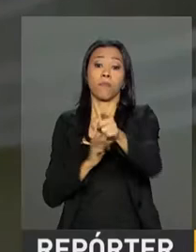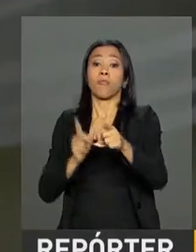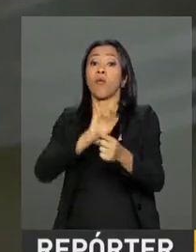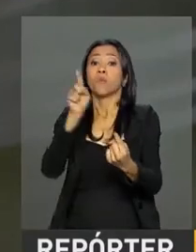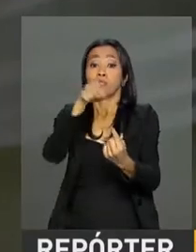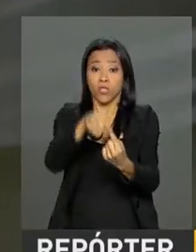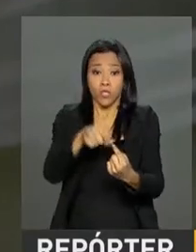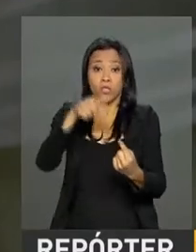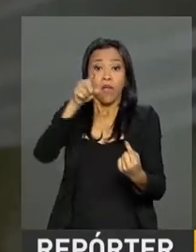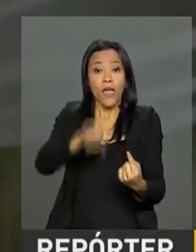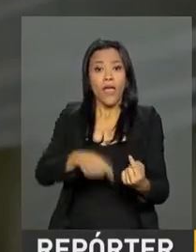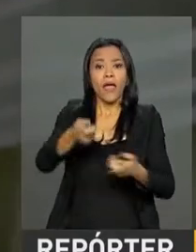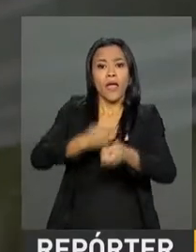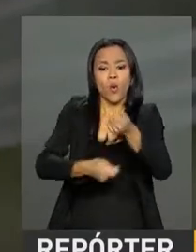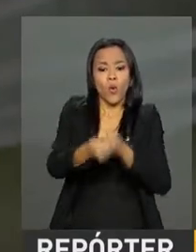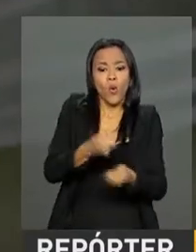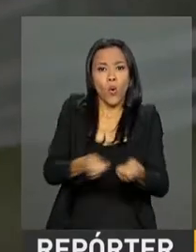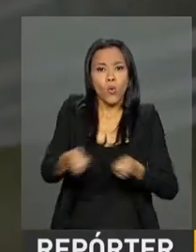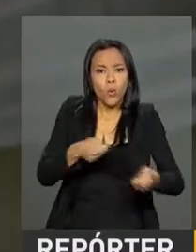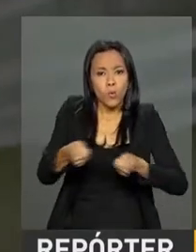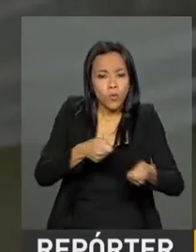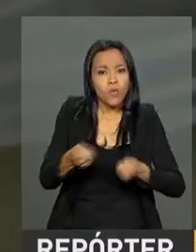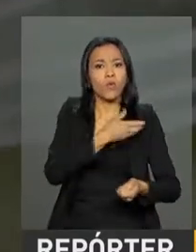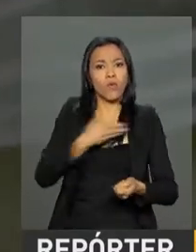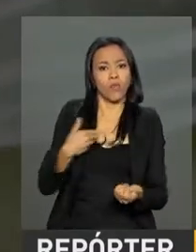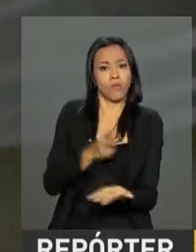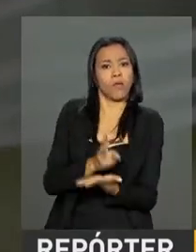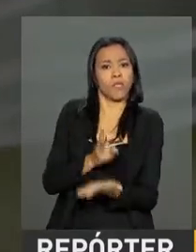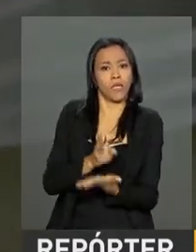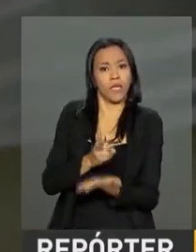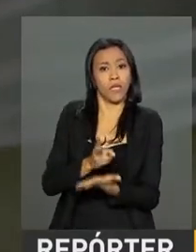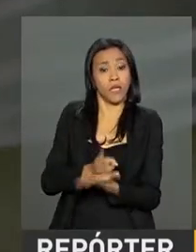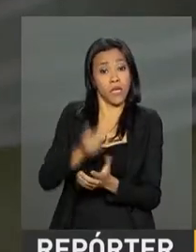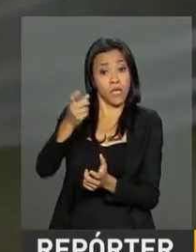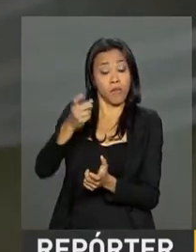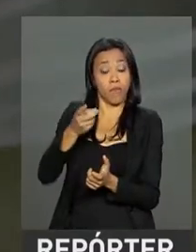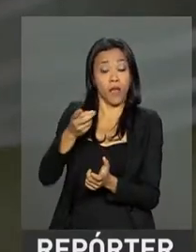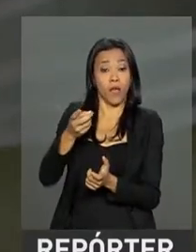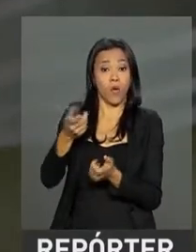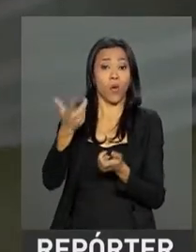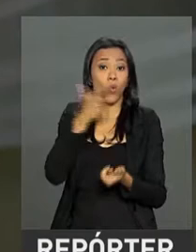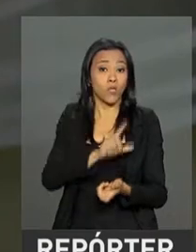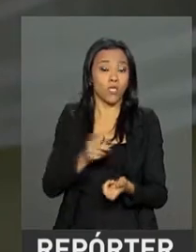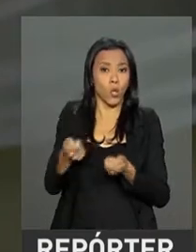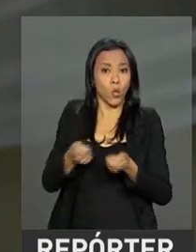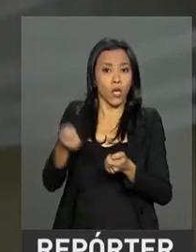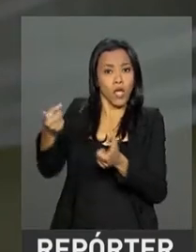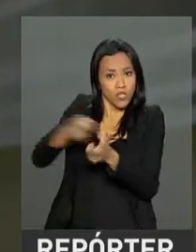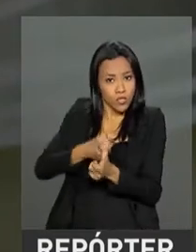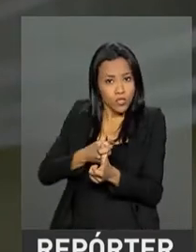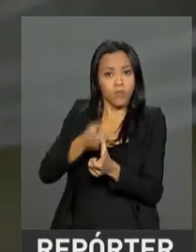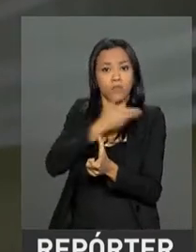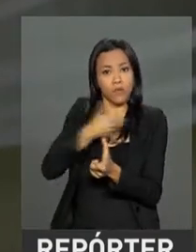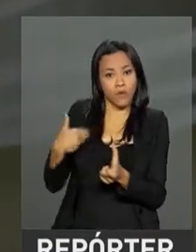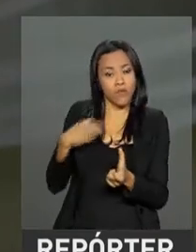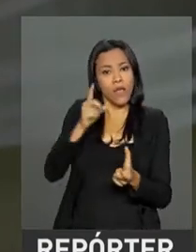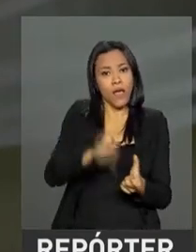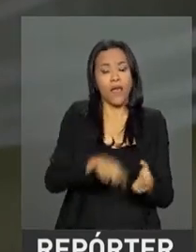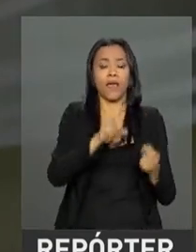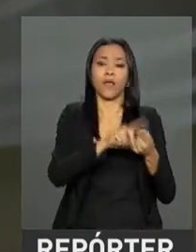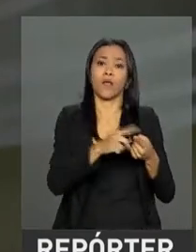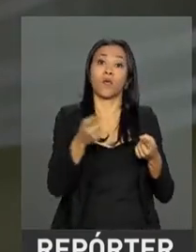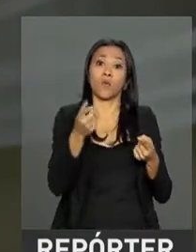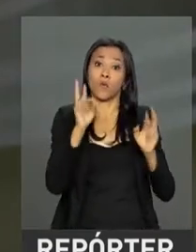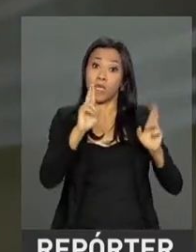que o governo promete fazer para manter a dívida pública sob controle essa meta é o resultado da diferença entre o que o governo